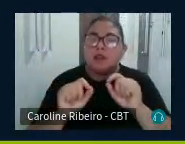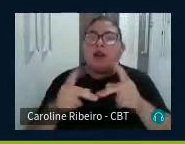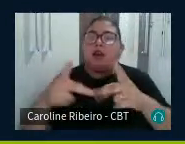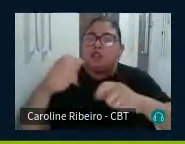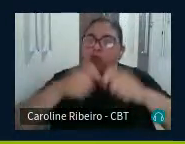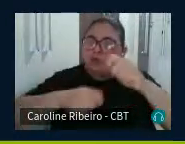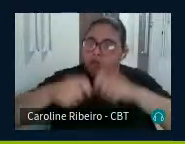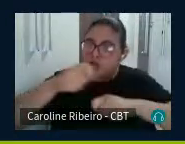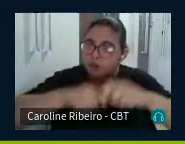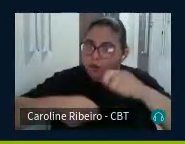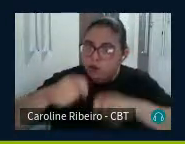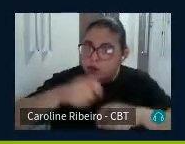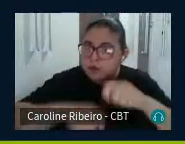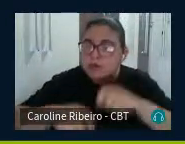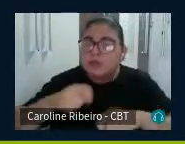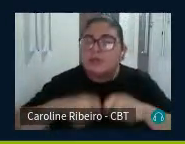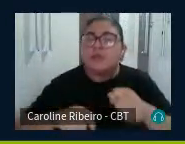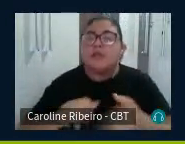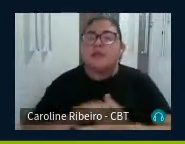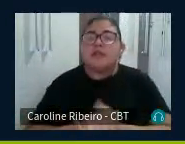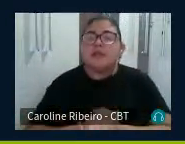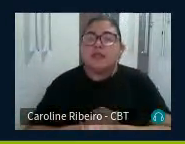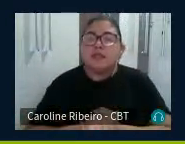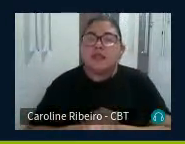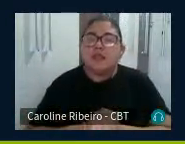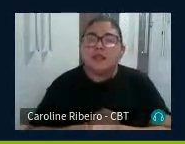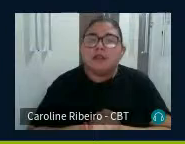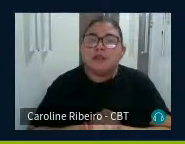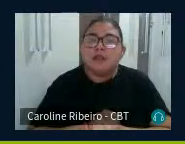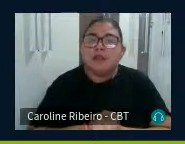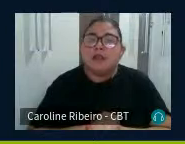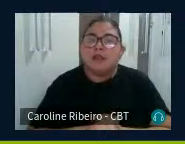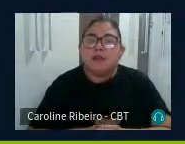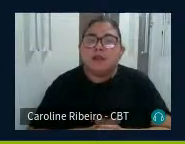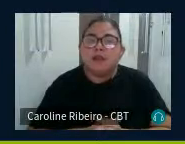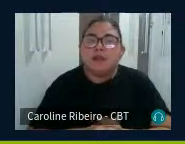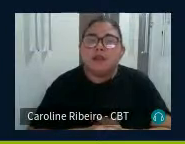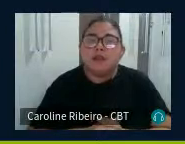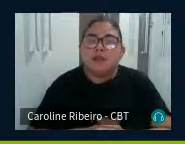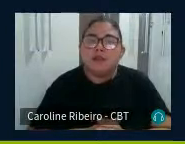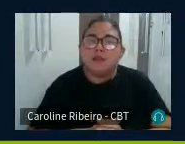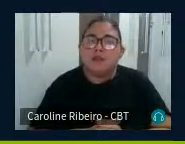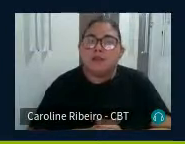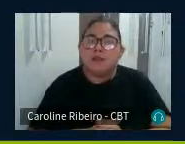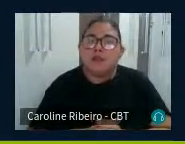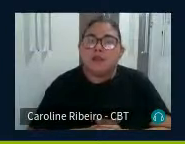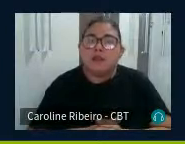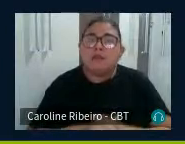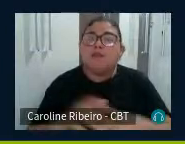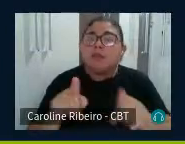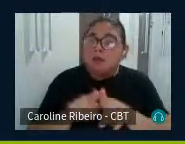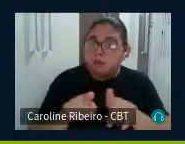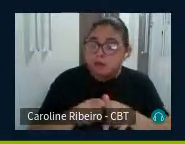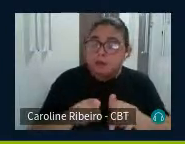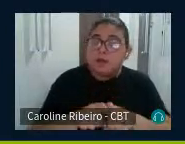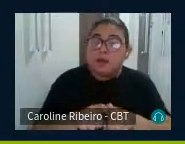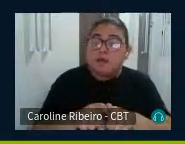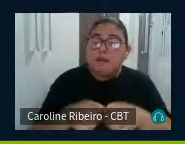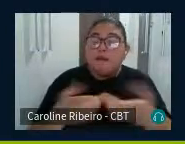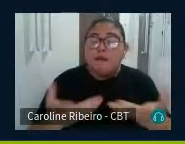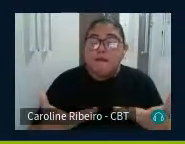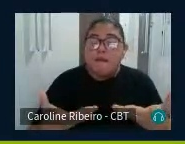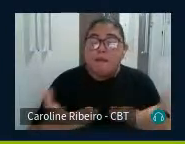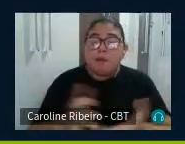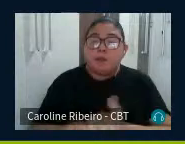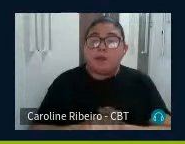administradores, e até, não até no sentido mais. Esse até no sentido